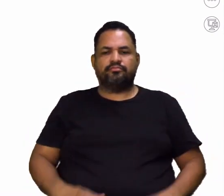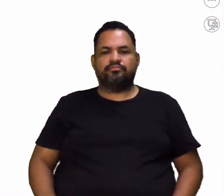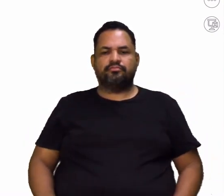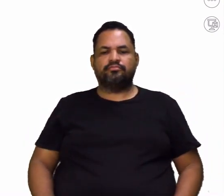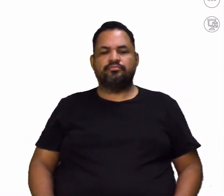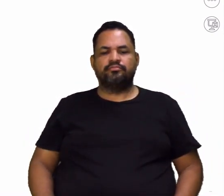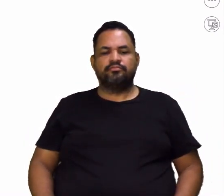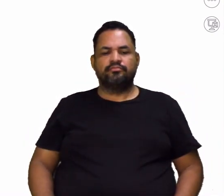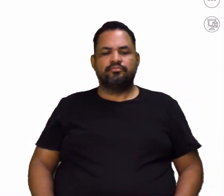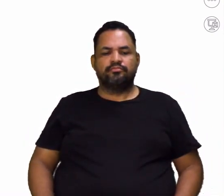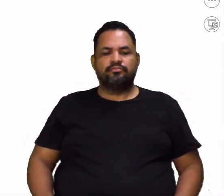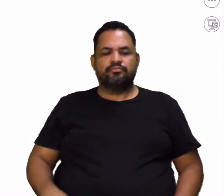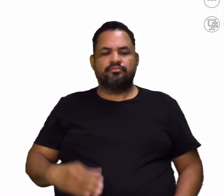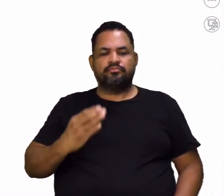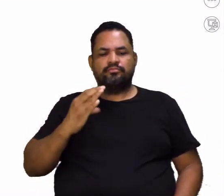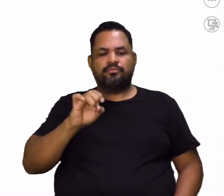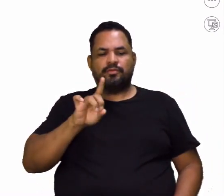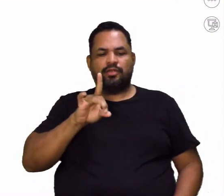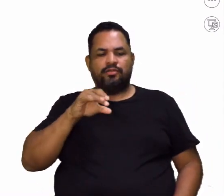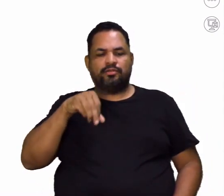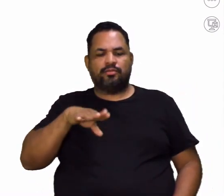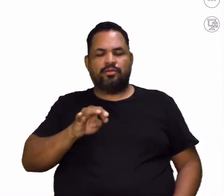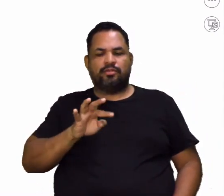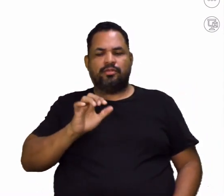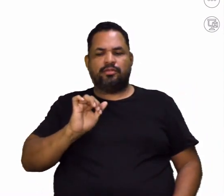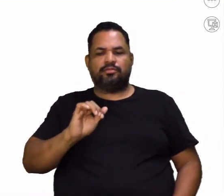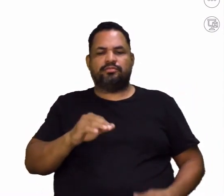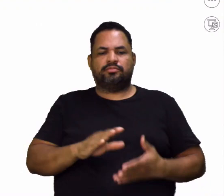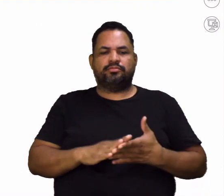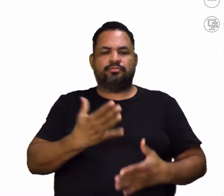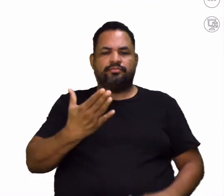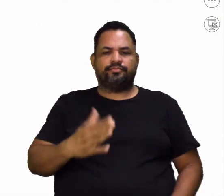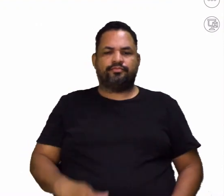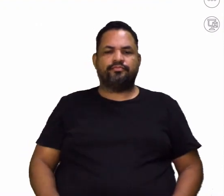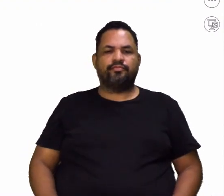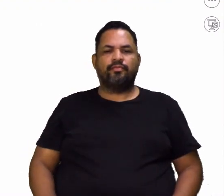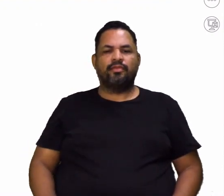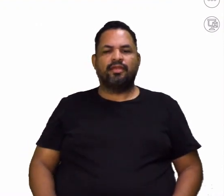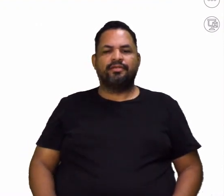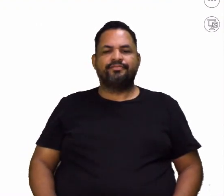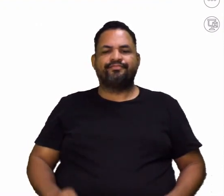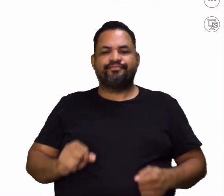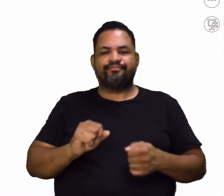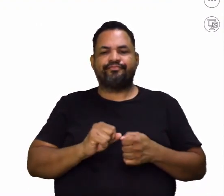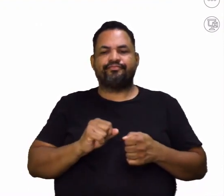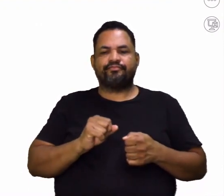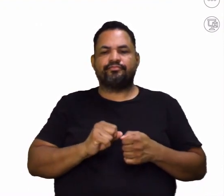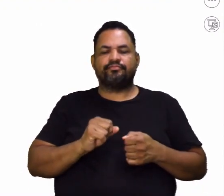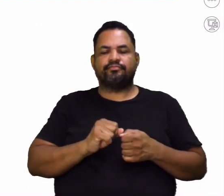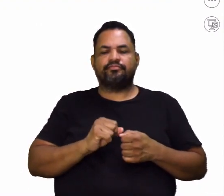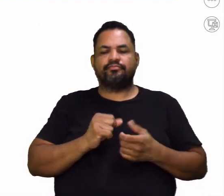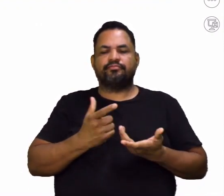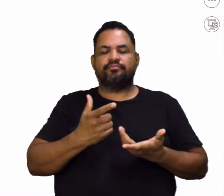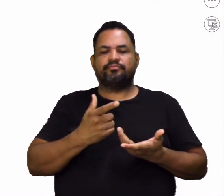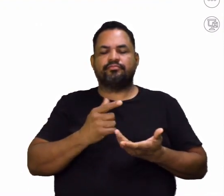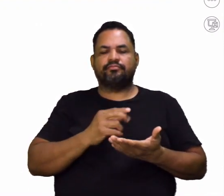iCloud Monet que tem né Ela é intitulada impressiona foi feita em